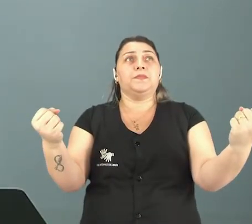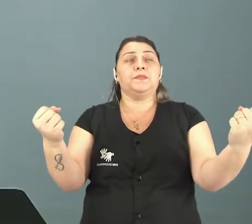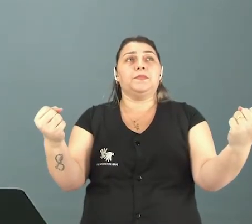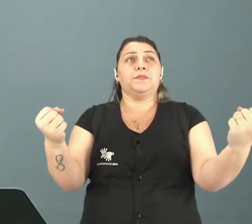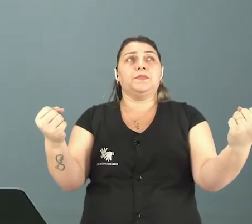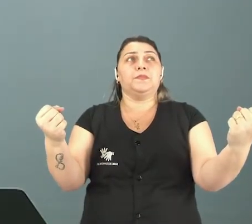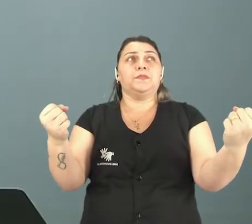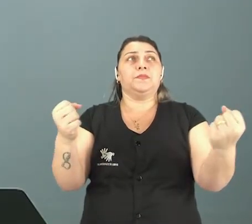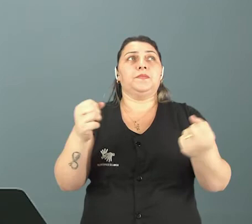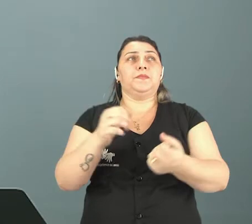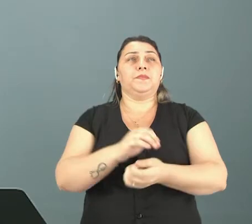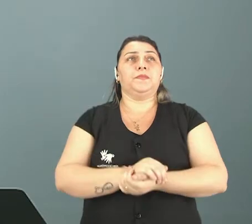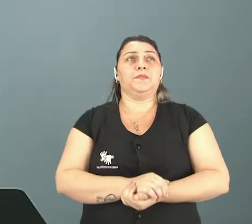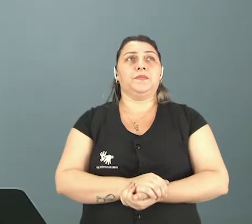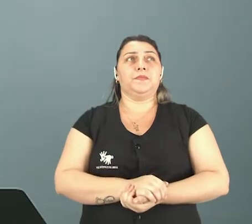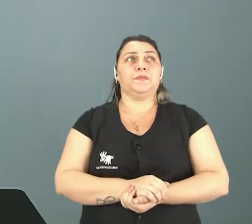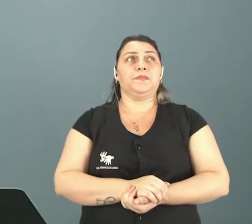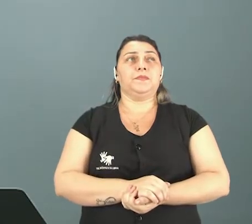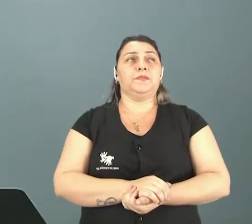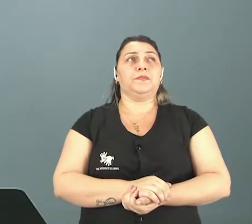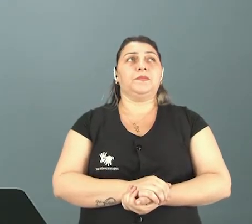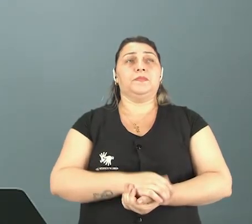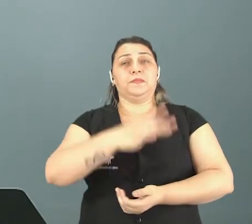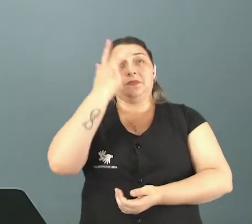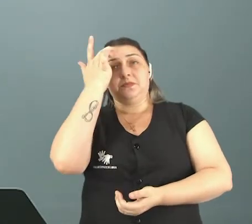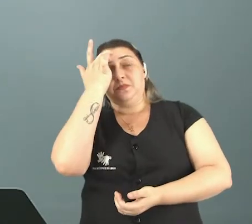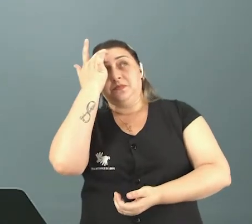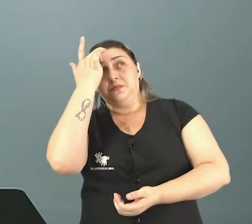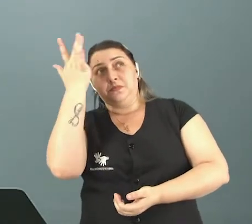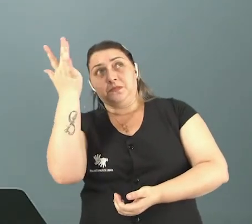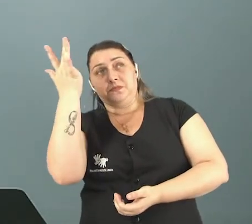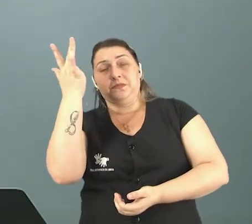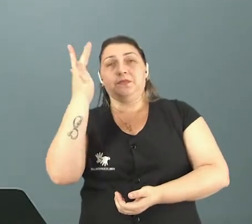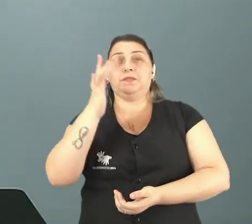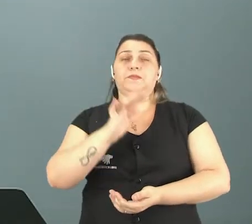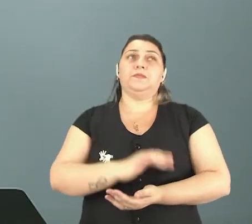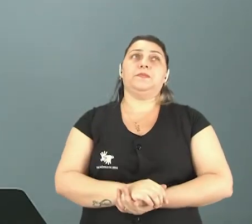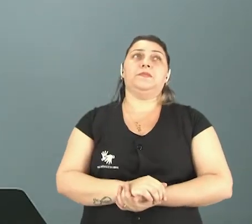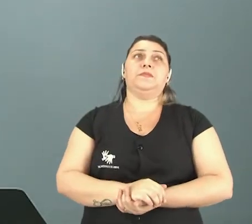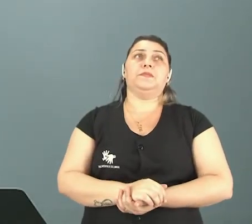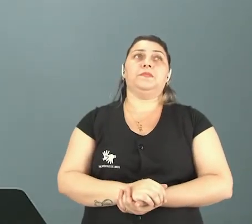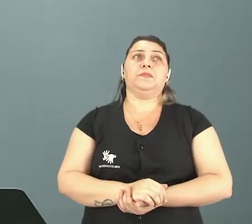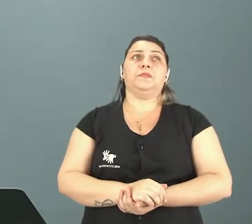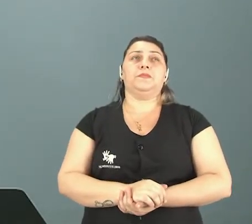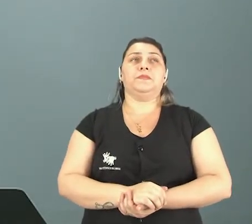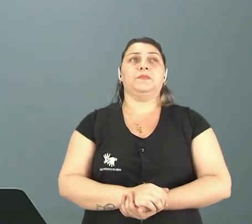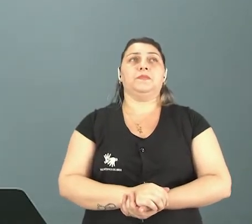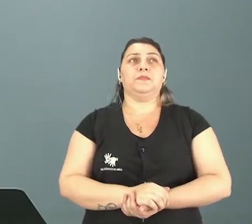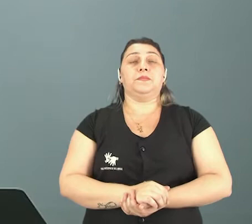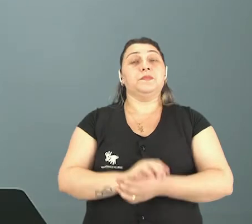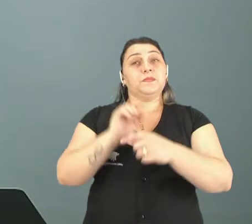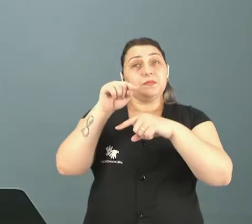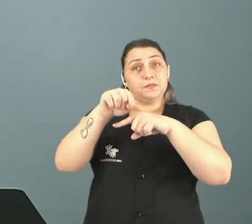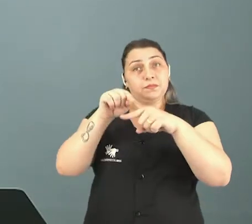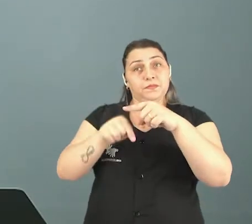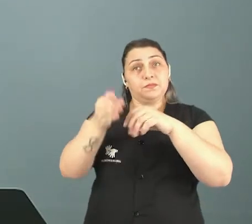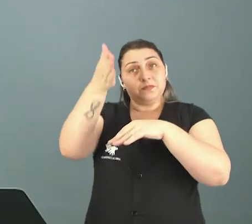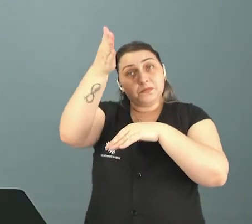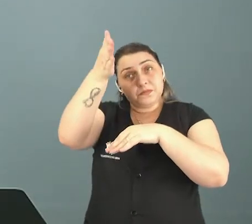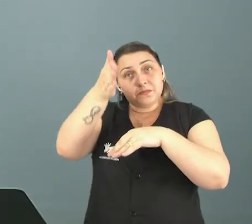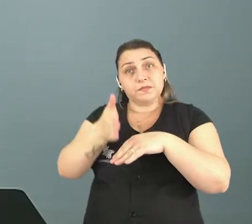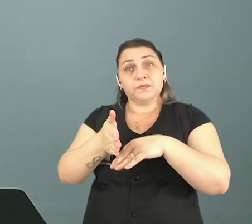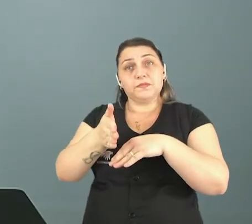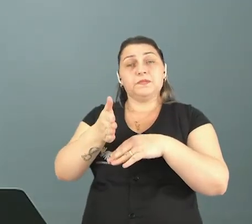cortá-lo ao meio. Para ficar mais fácil, eu faço isso, crianças, ó. Pego esse círculo e